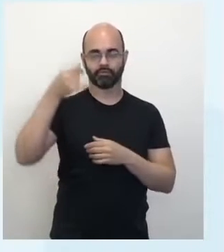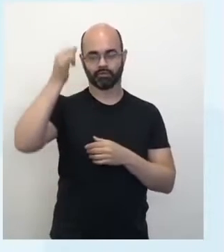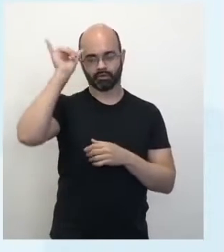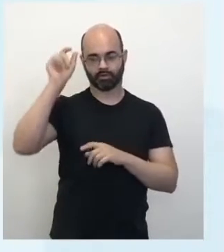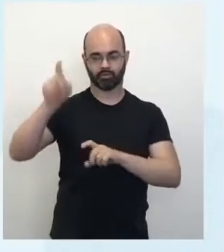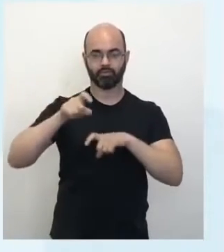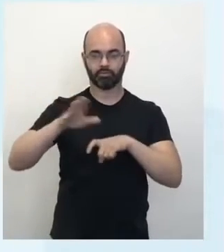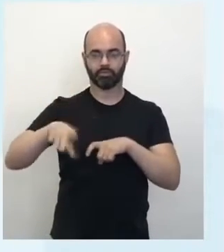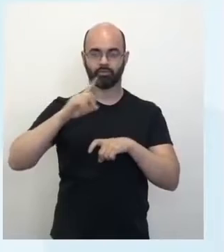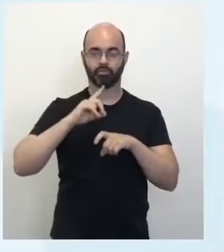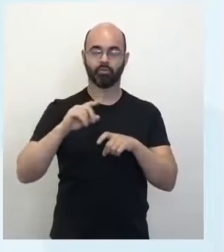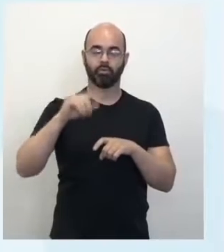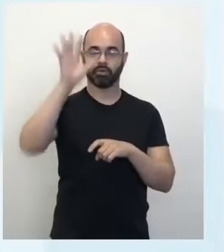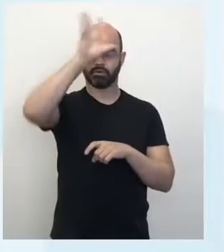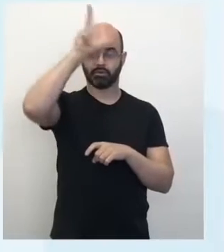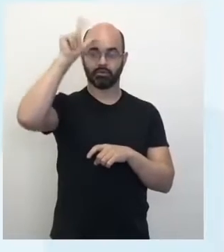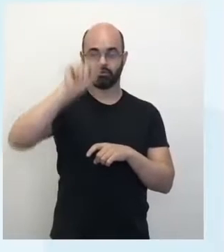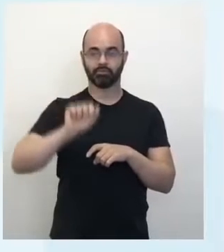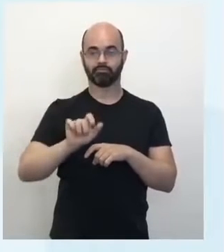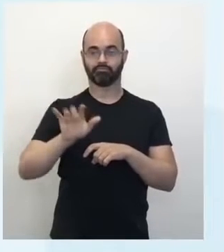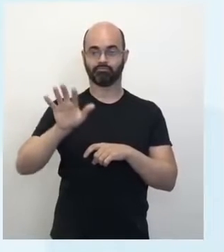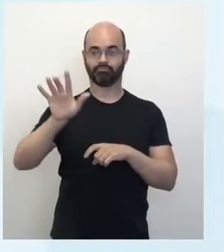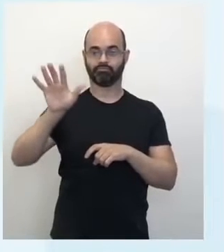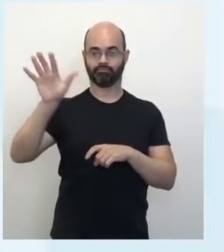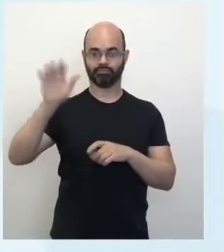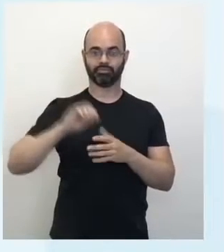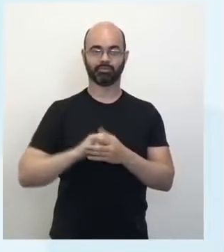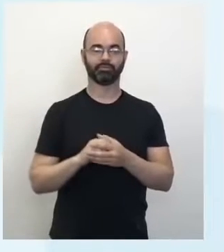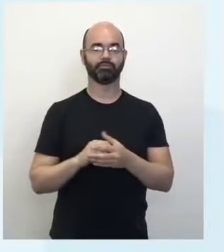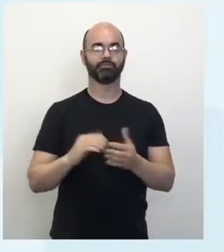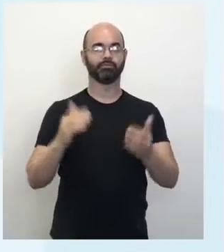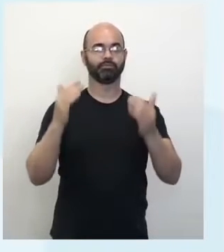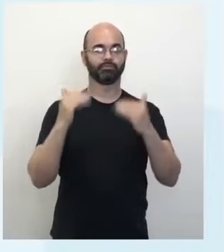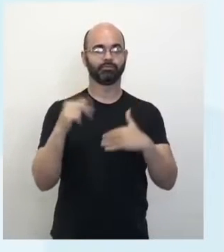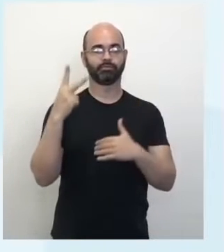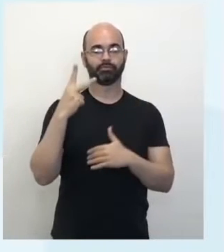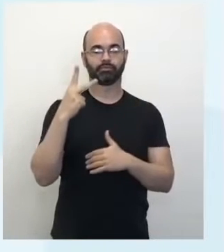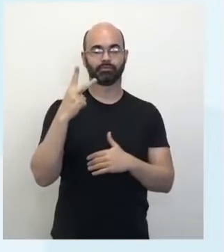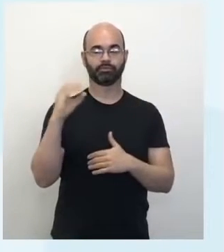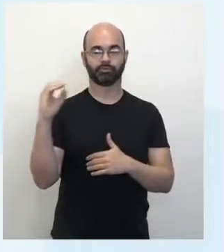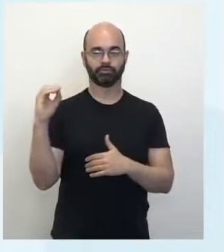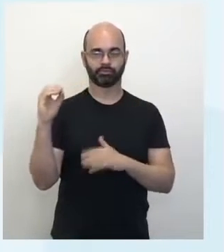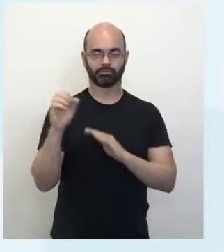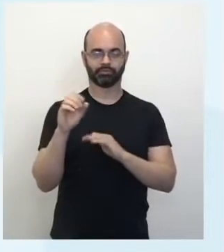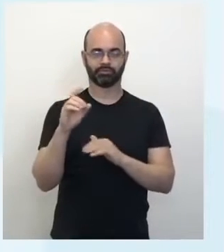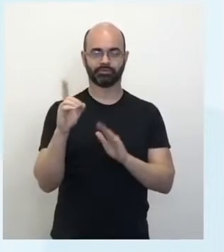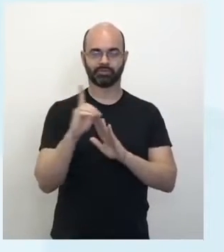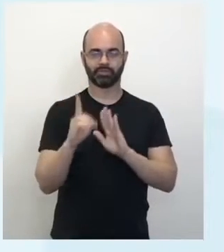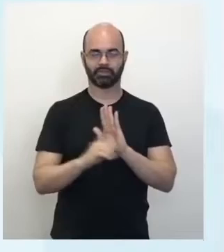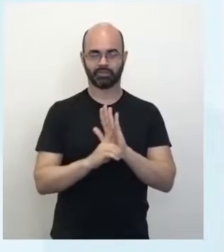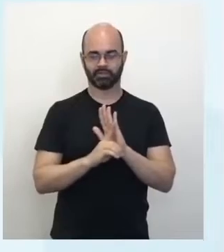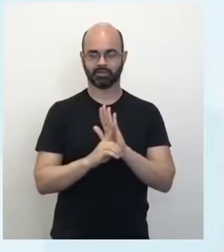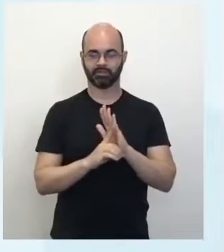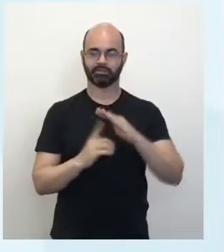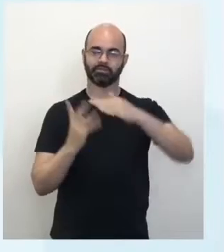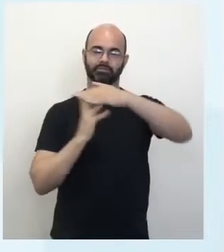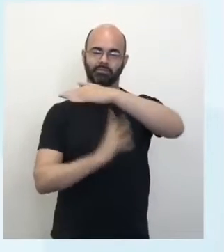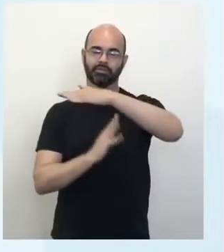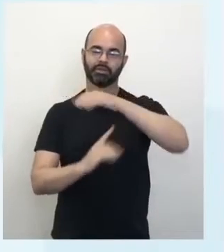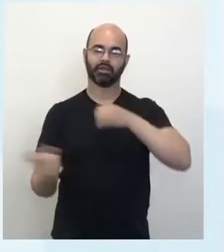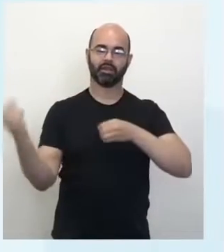da Amazônia. Década de 2000, migrações de retorno motivadas por